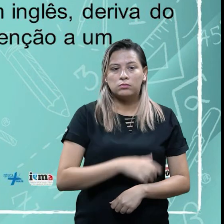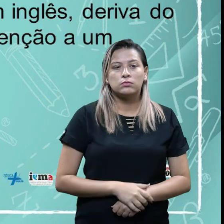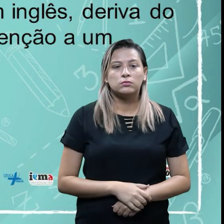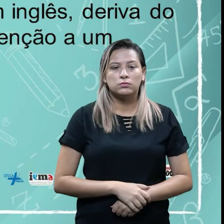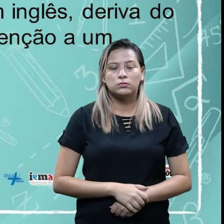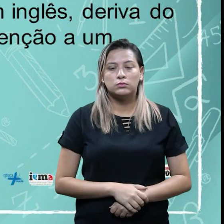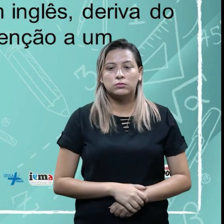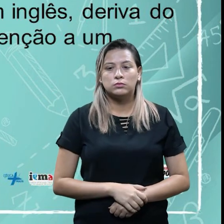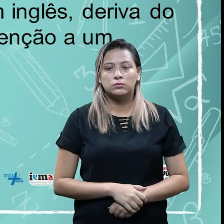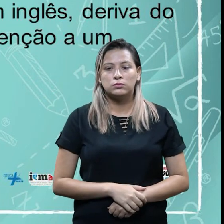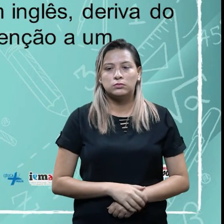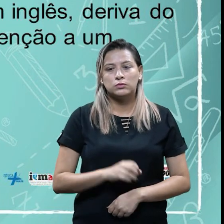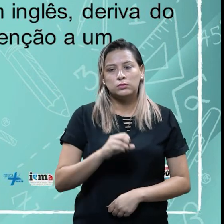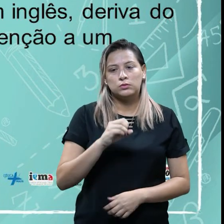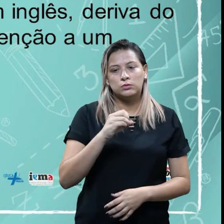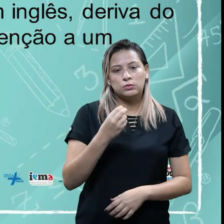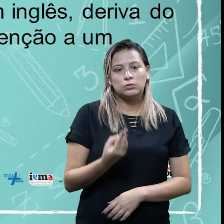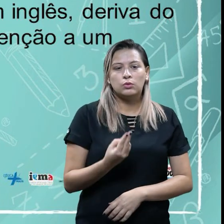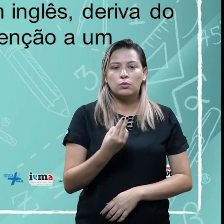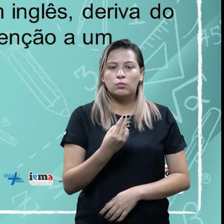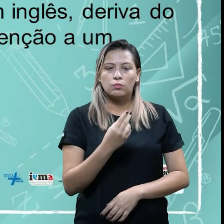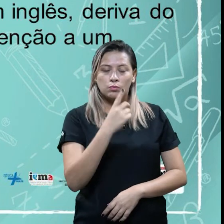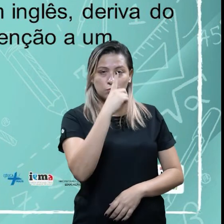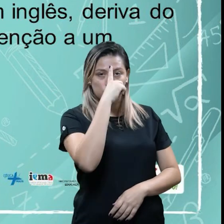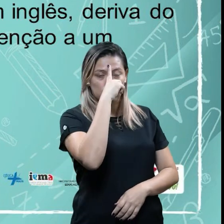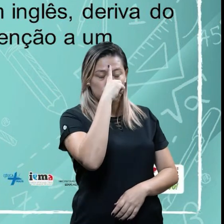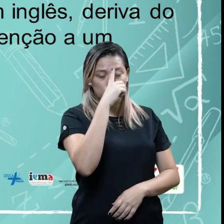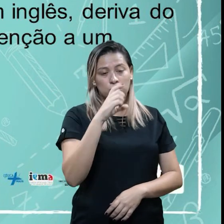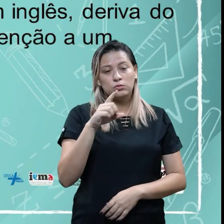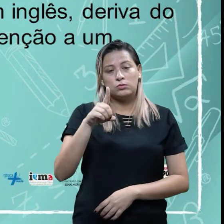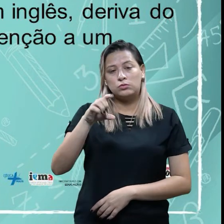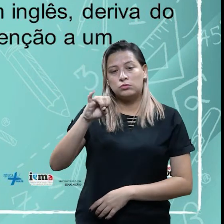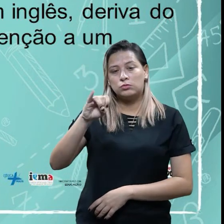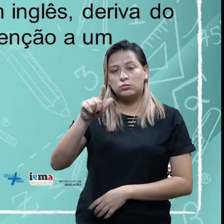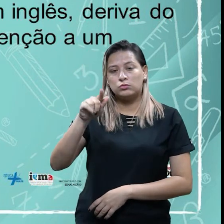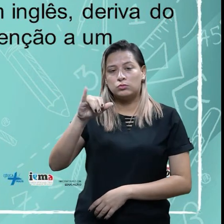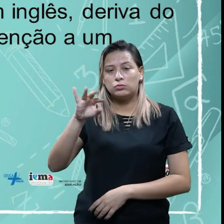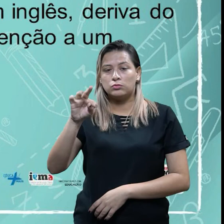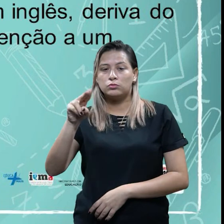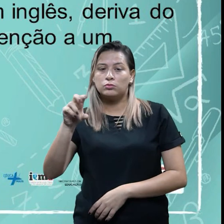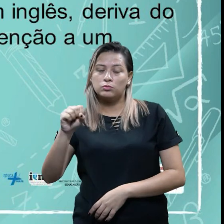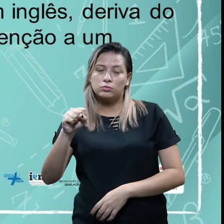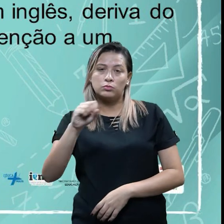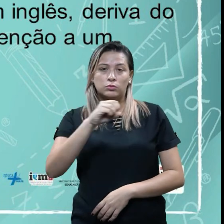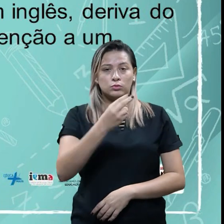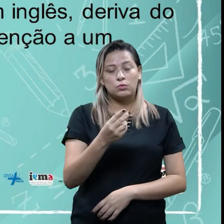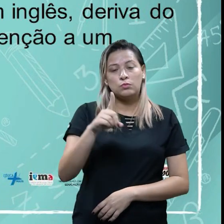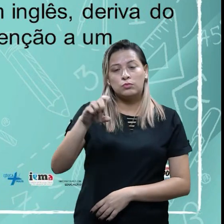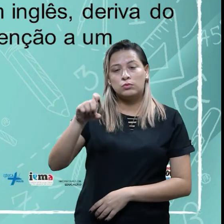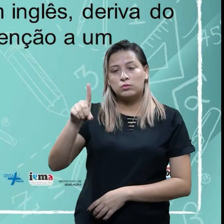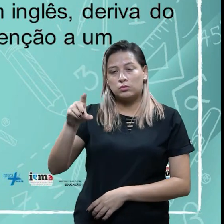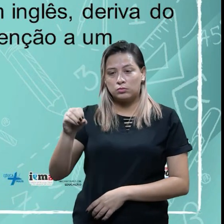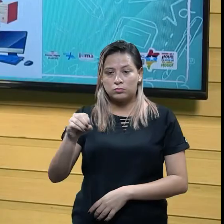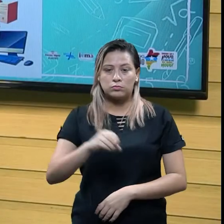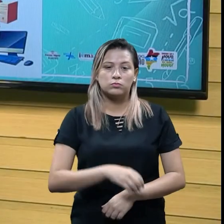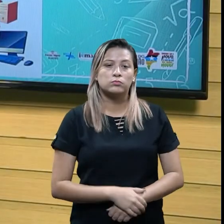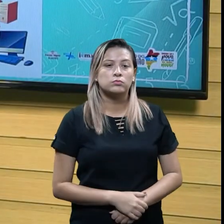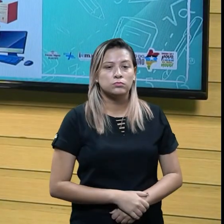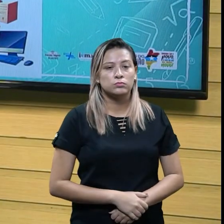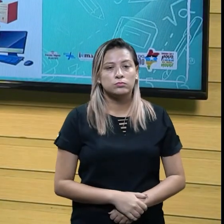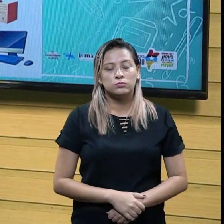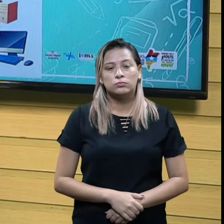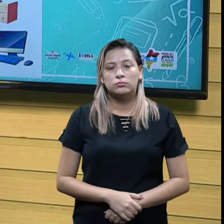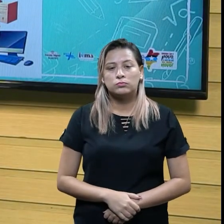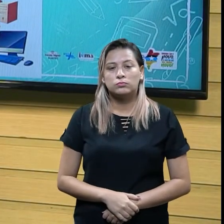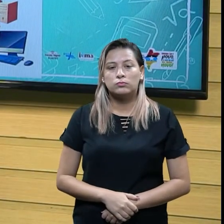dedo. É também a primeira menção ao código binário. Tá? Quando falar dígitos, a gente está